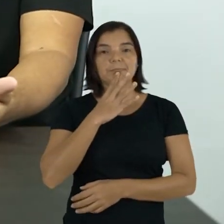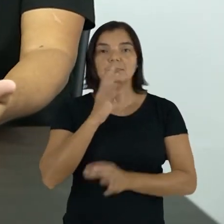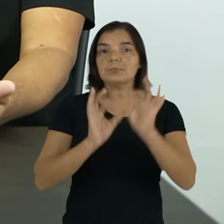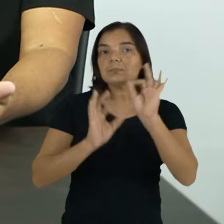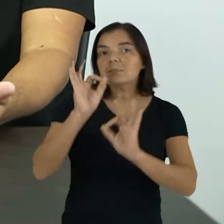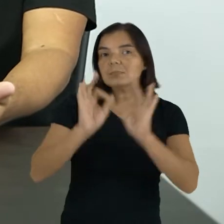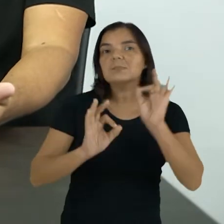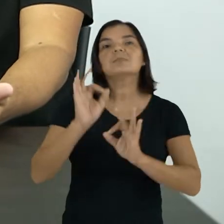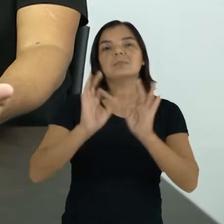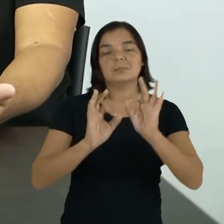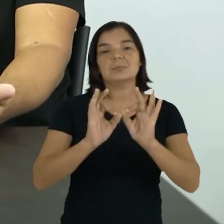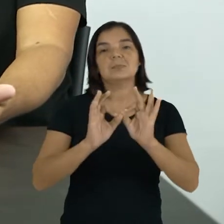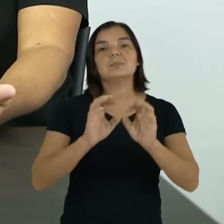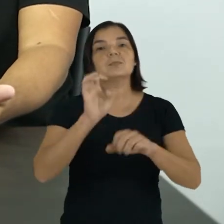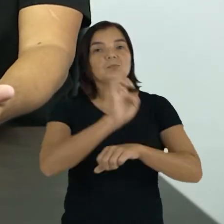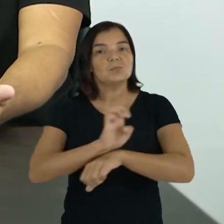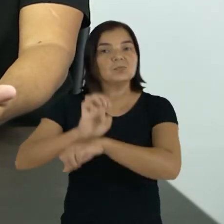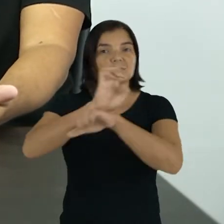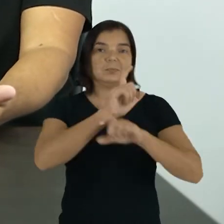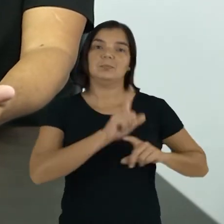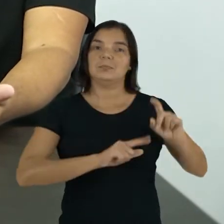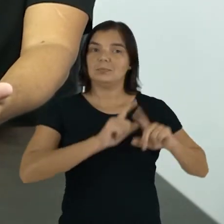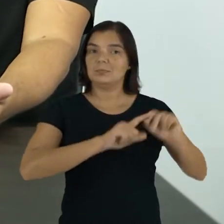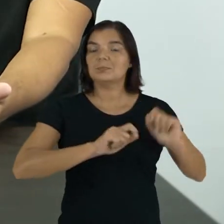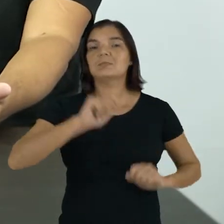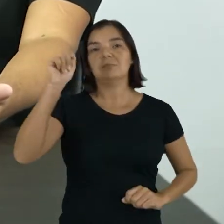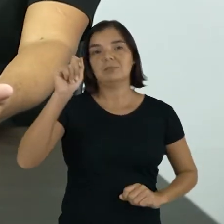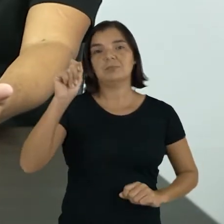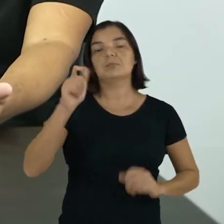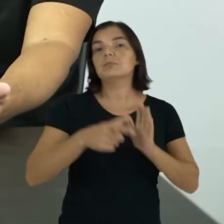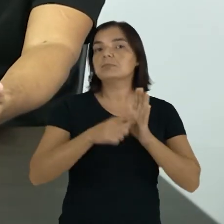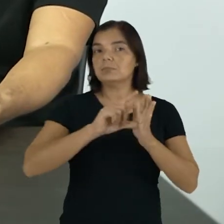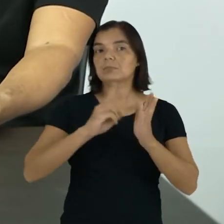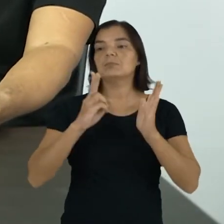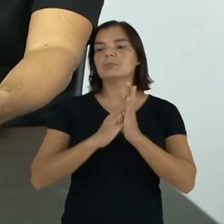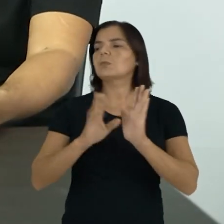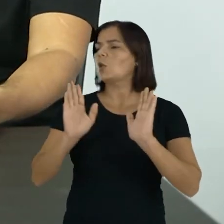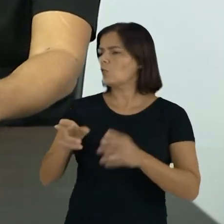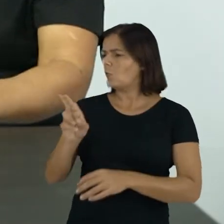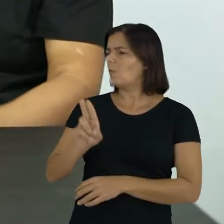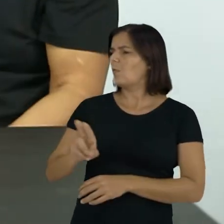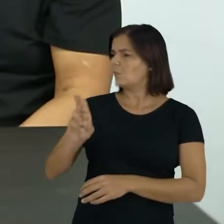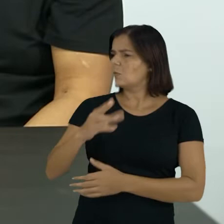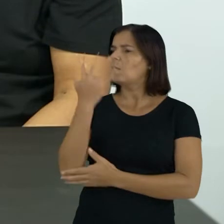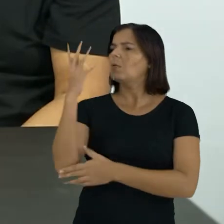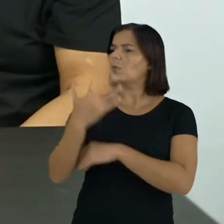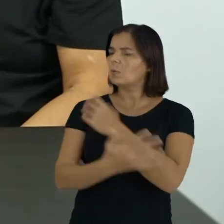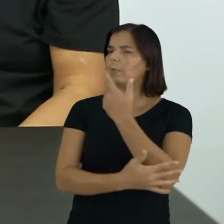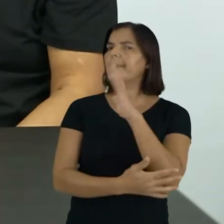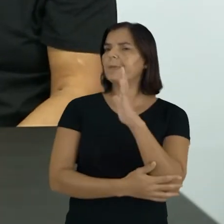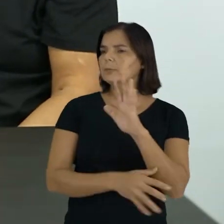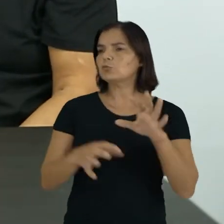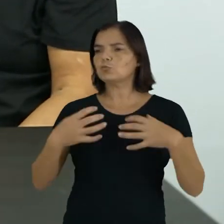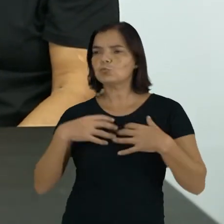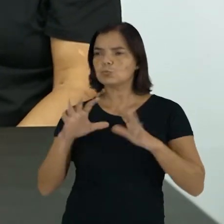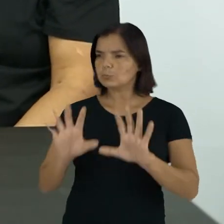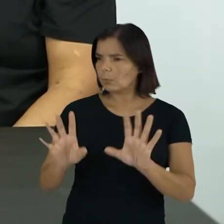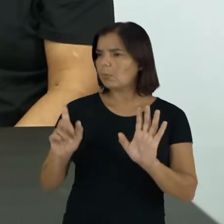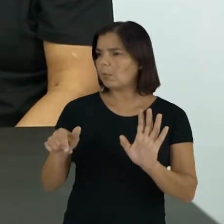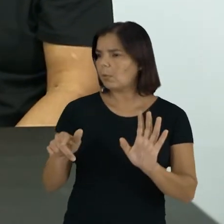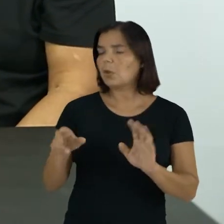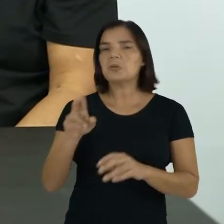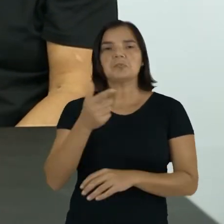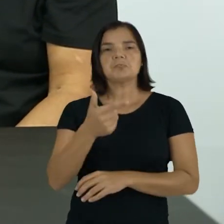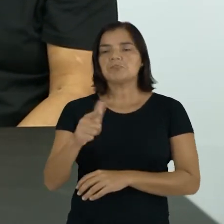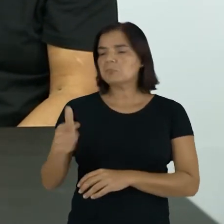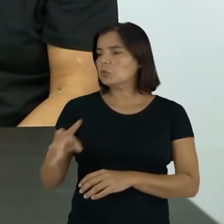do Acre, quem realmente ocupou esse território foram os povos indígenas. Eles já utilizavam, né, a natureza da forma deles, né? Sim. Eles